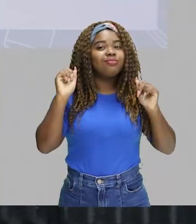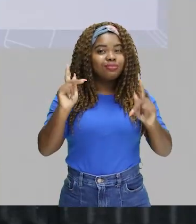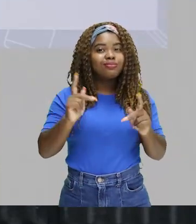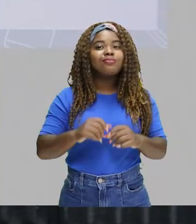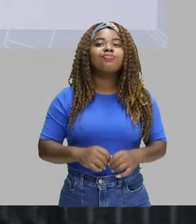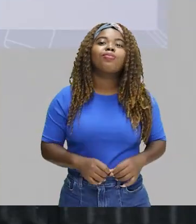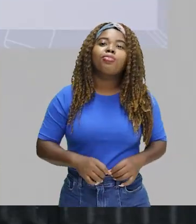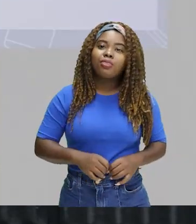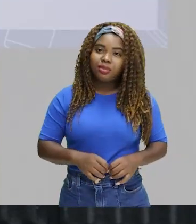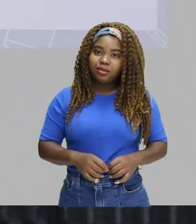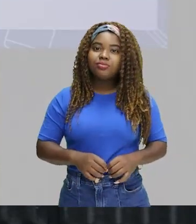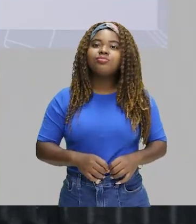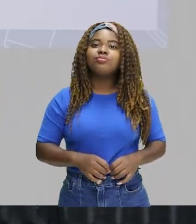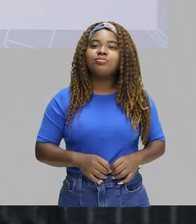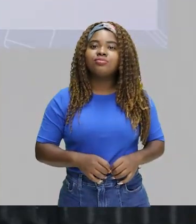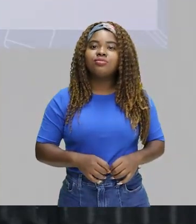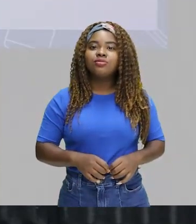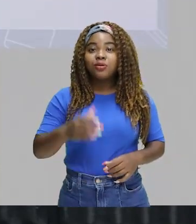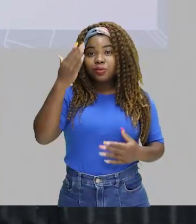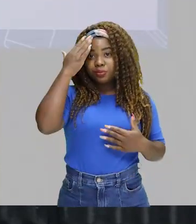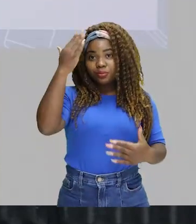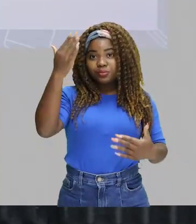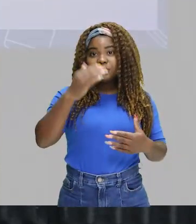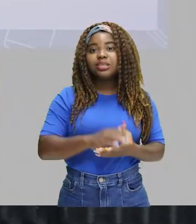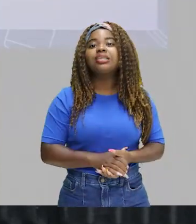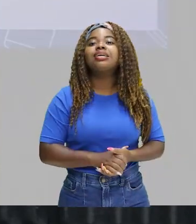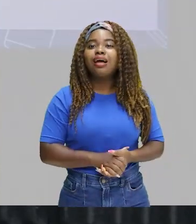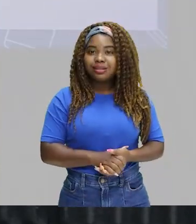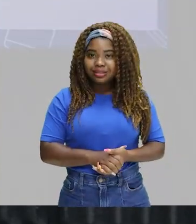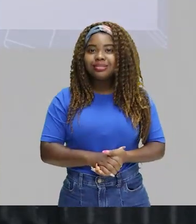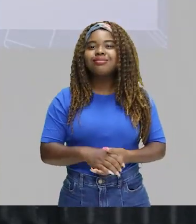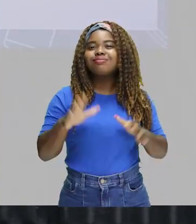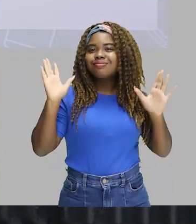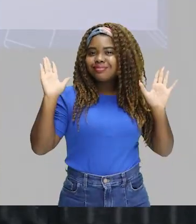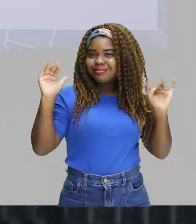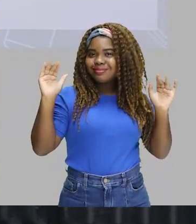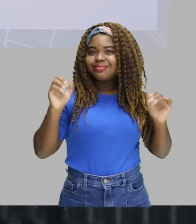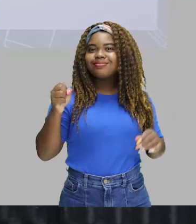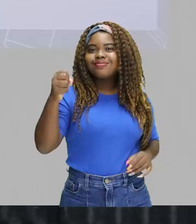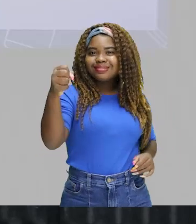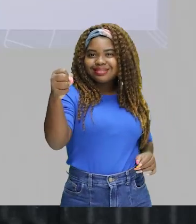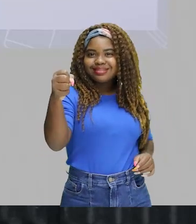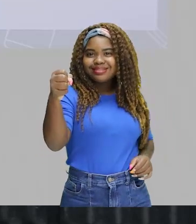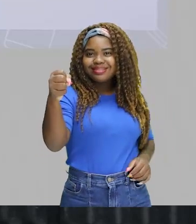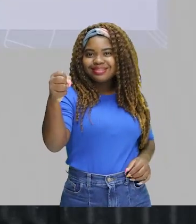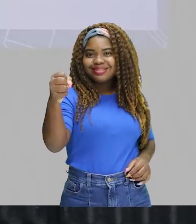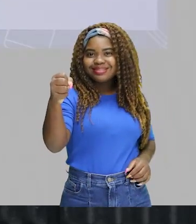dessa modalidade nas nossas escolas. Então vamos para cima, até a nossa próxima aula.